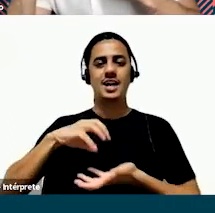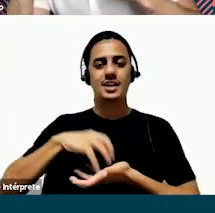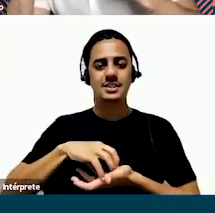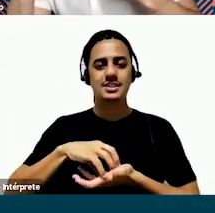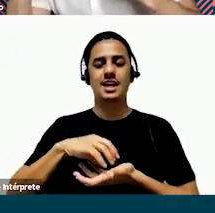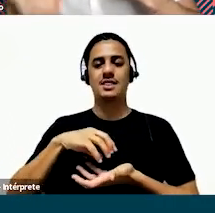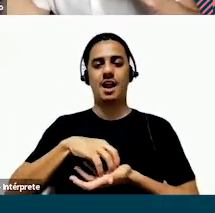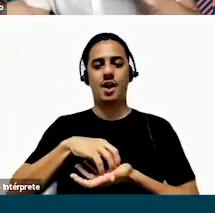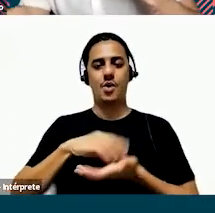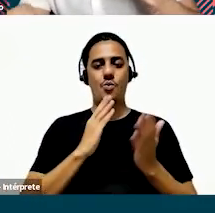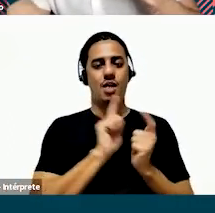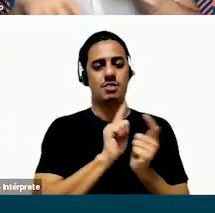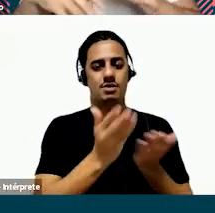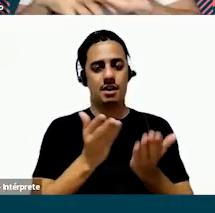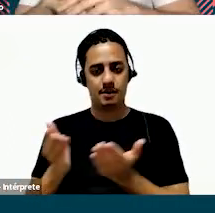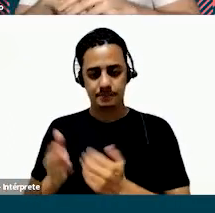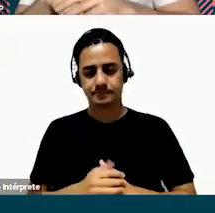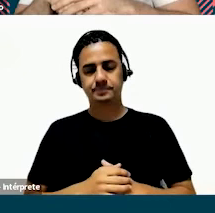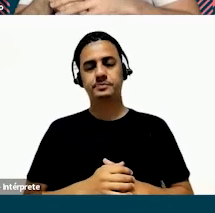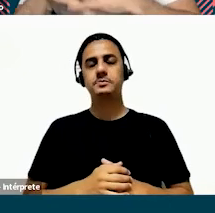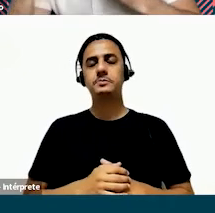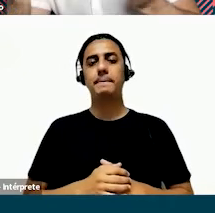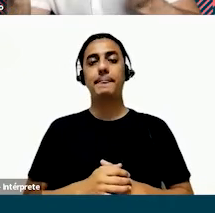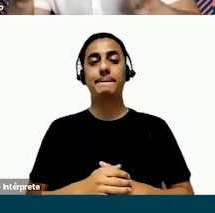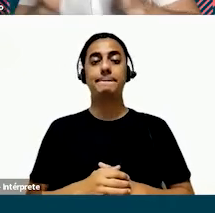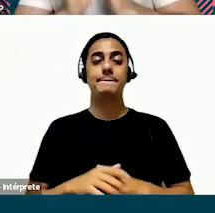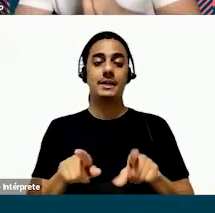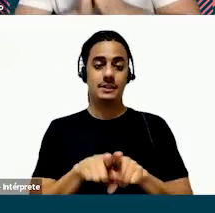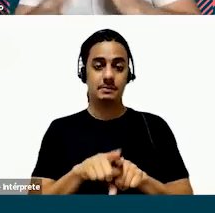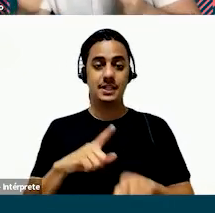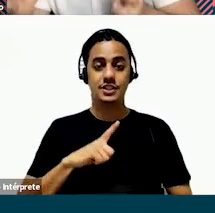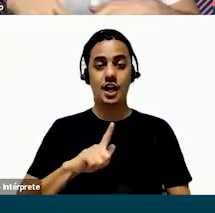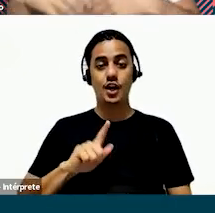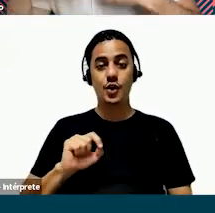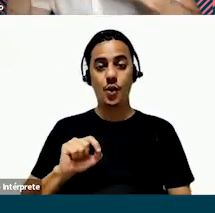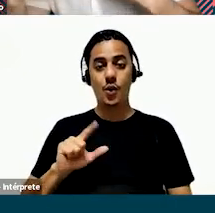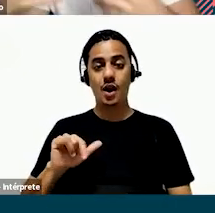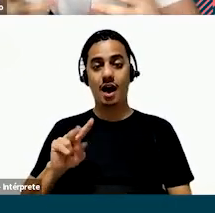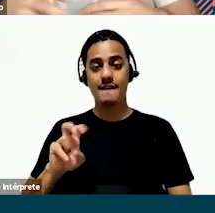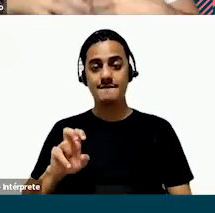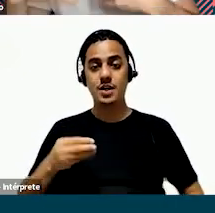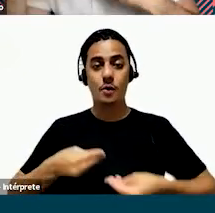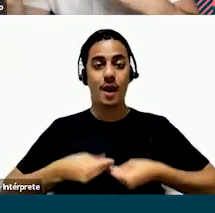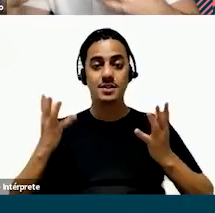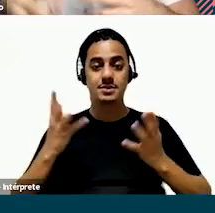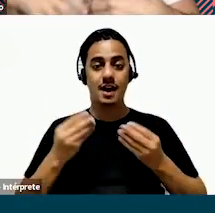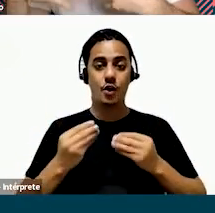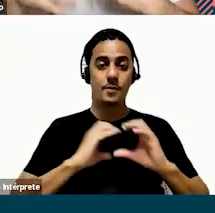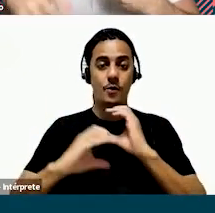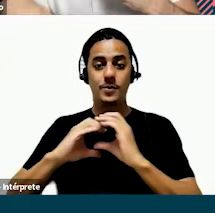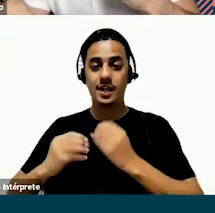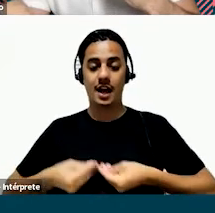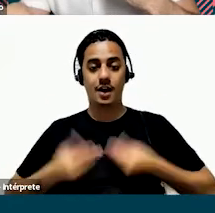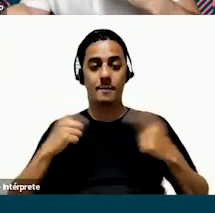a central de atendimento. E, além disso, tinha o nosso desafio de Go Live, como que a gente ia para o mercado, como que a gente ia lançar,